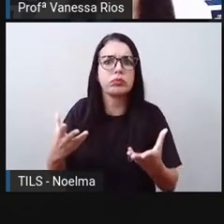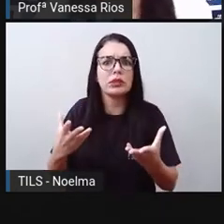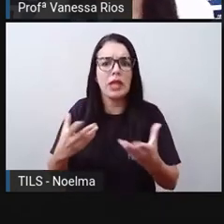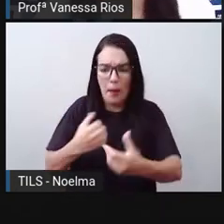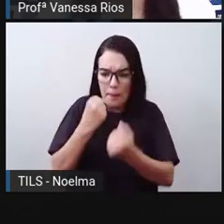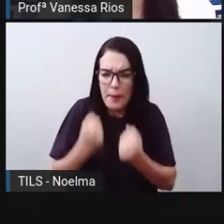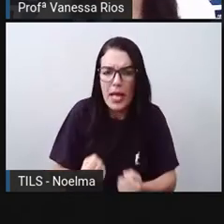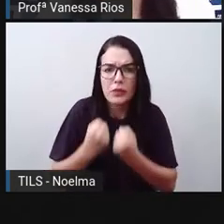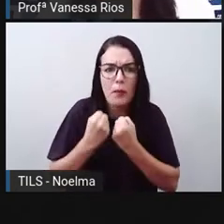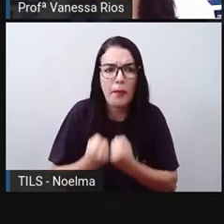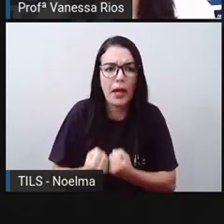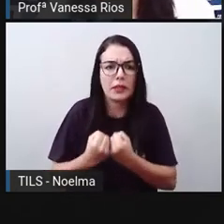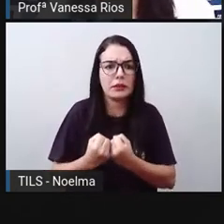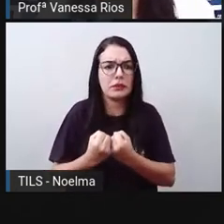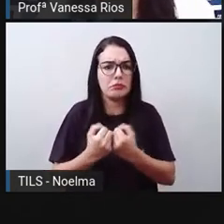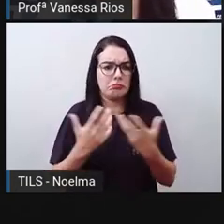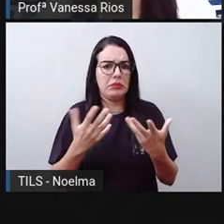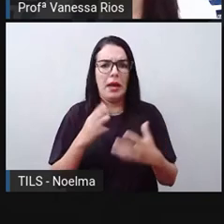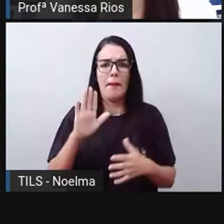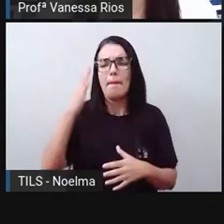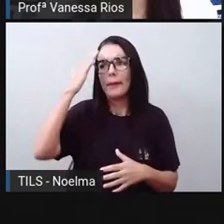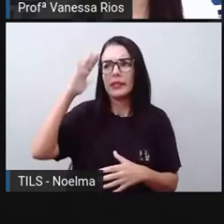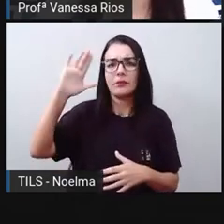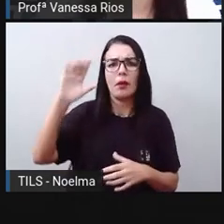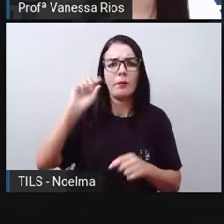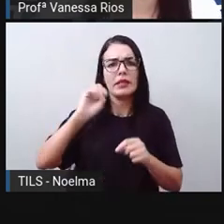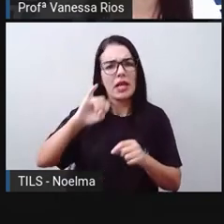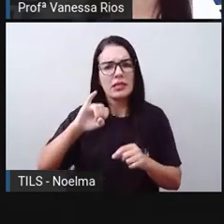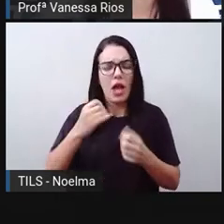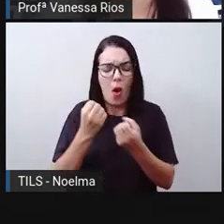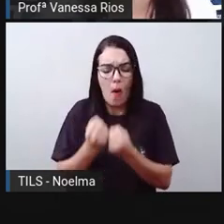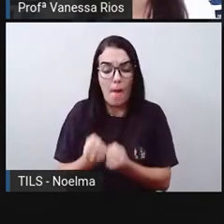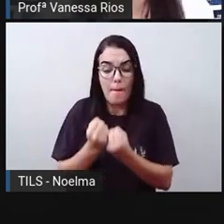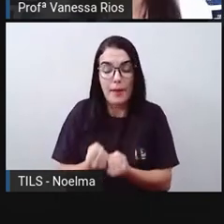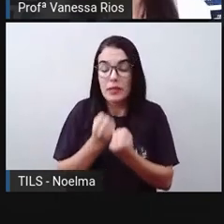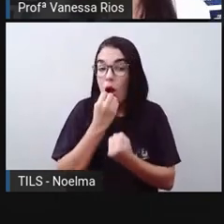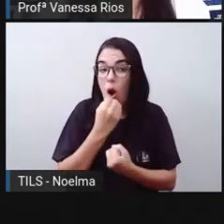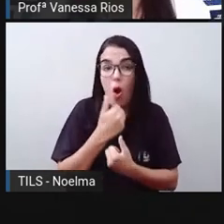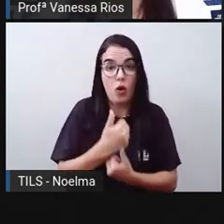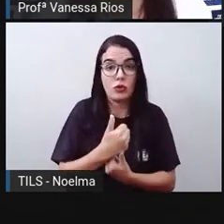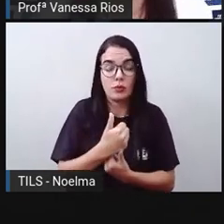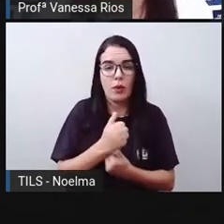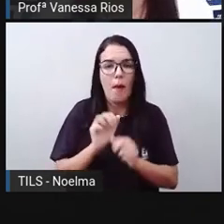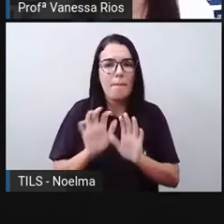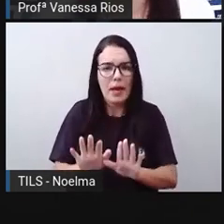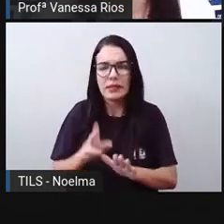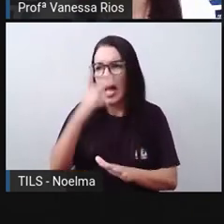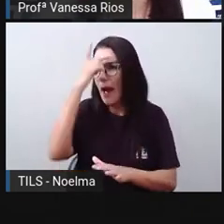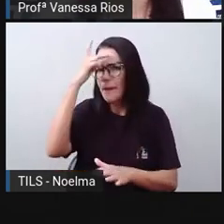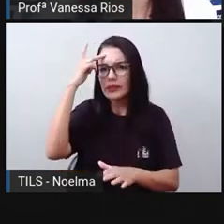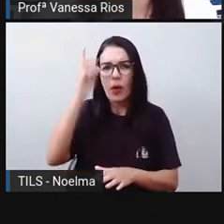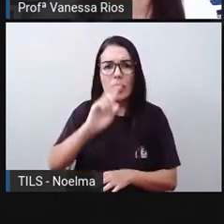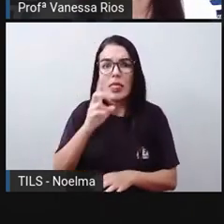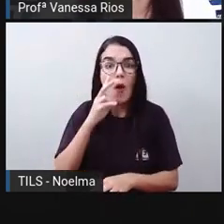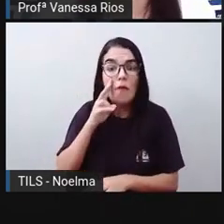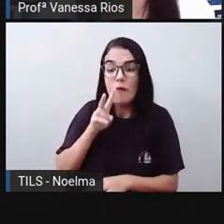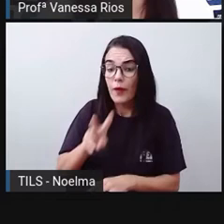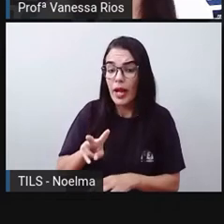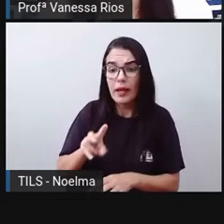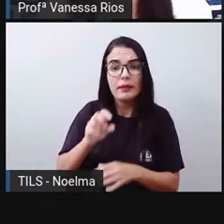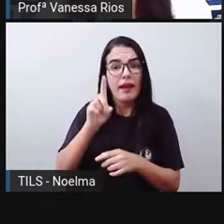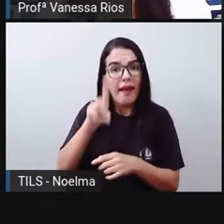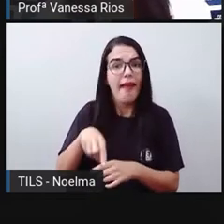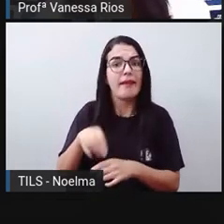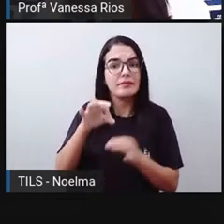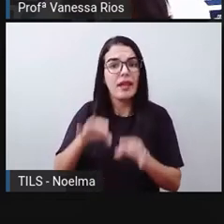peso, principalmente quando o peso está ideal, mas a pessoa não consegue, né, observar estas questões, e aí